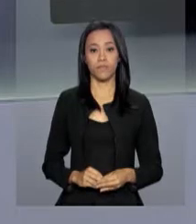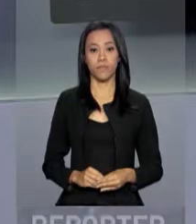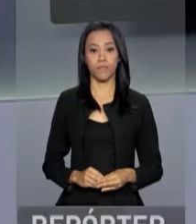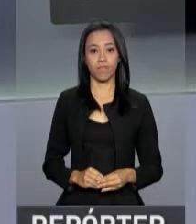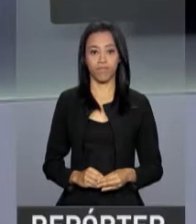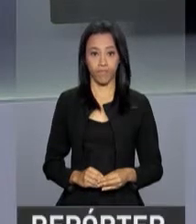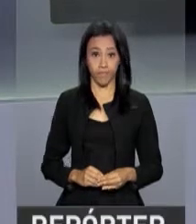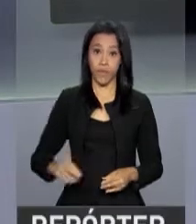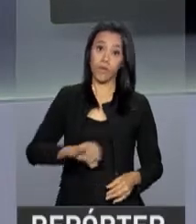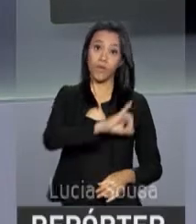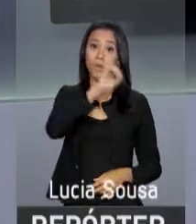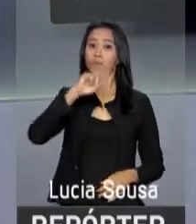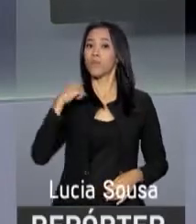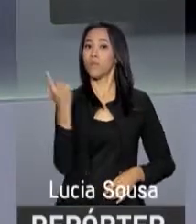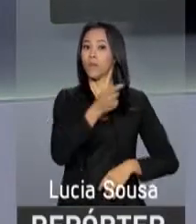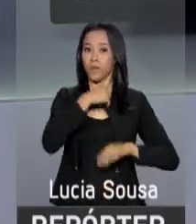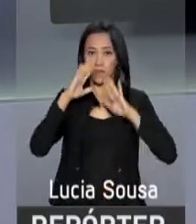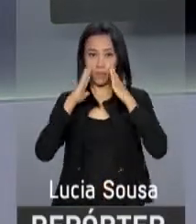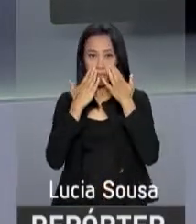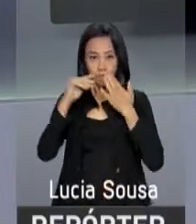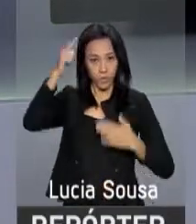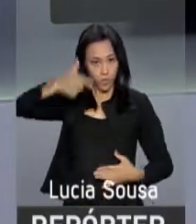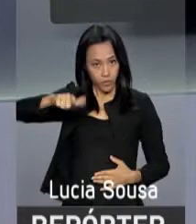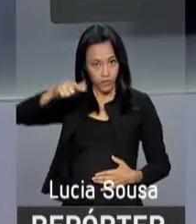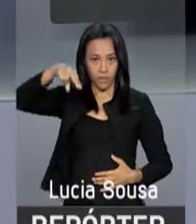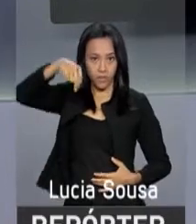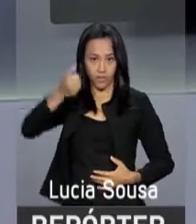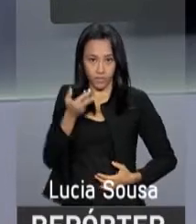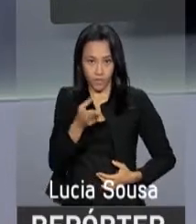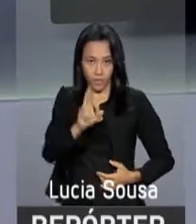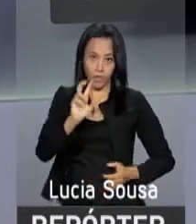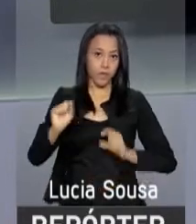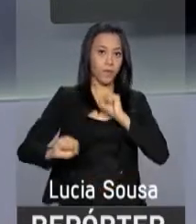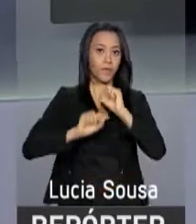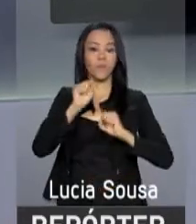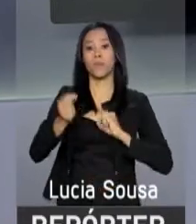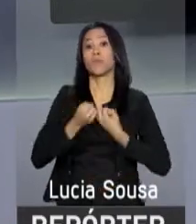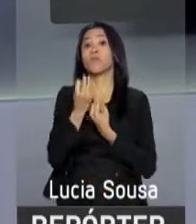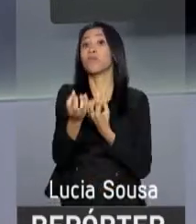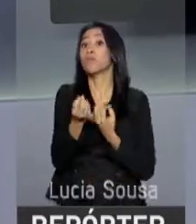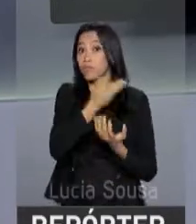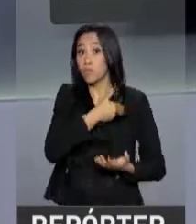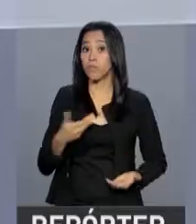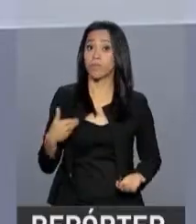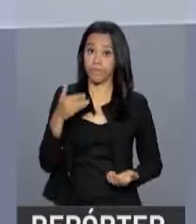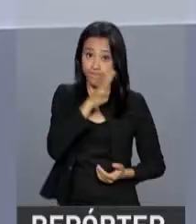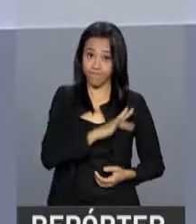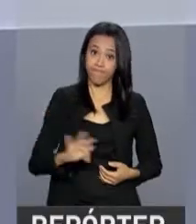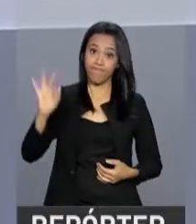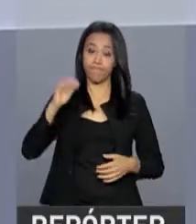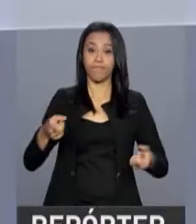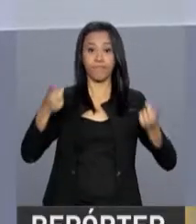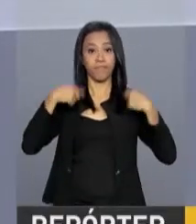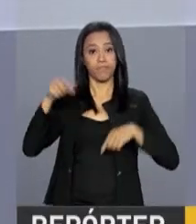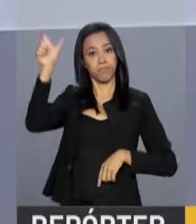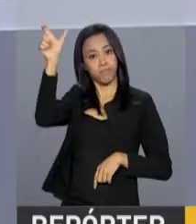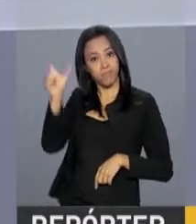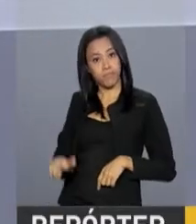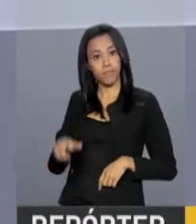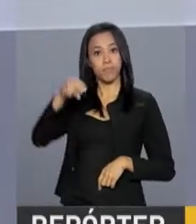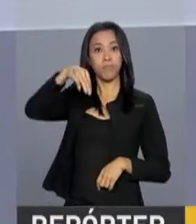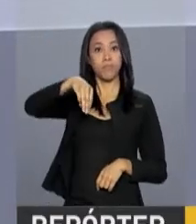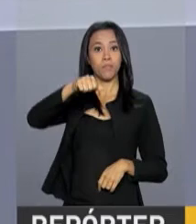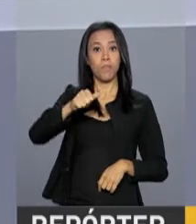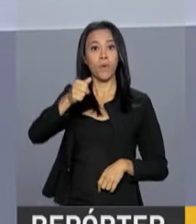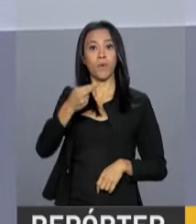o la no ar mais uma edição do repórter nbr com as notícias do governo federal moreira franco assumiu na noite de